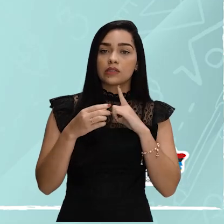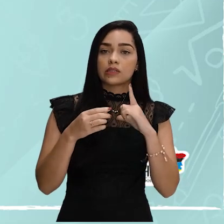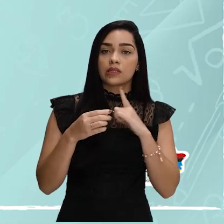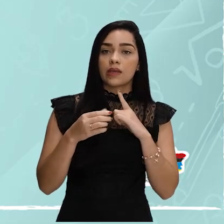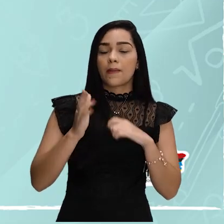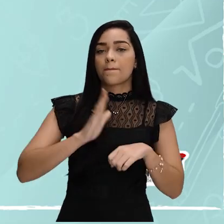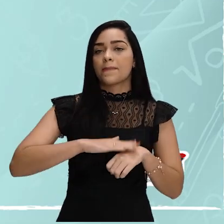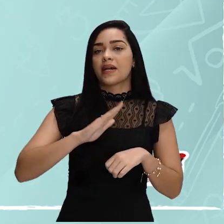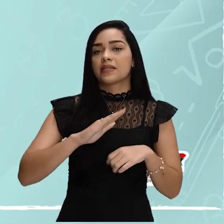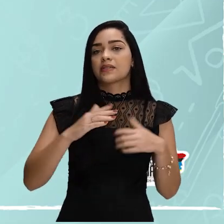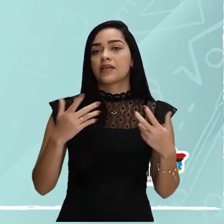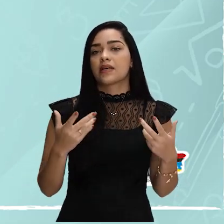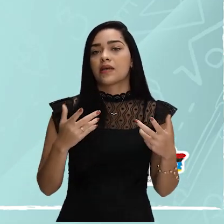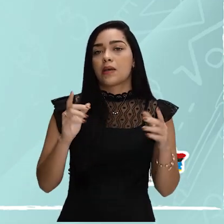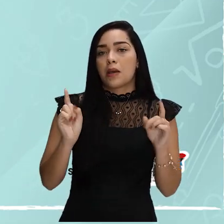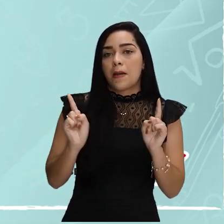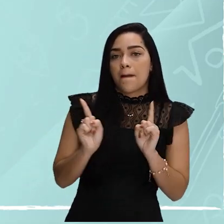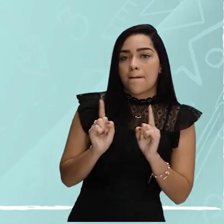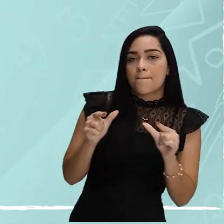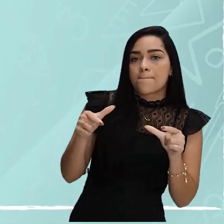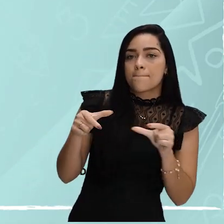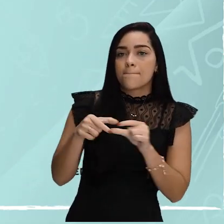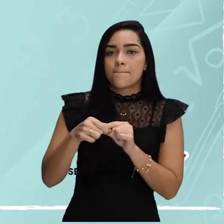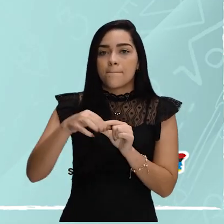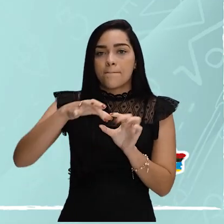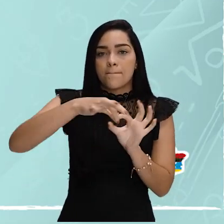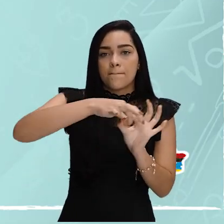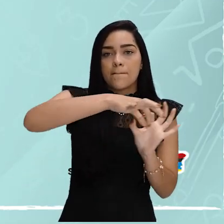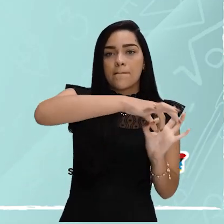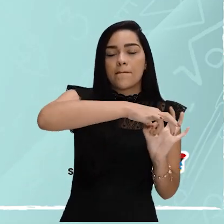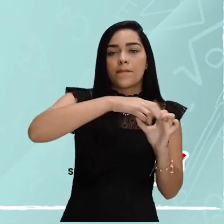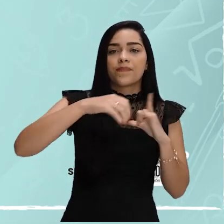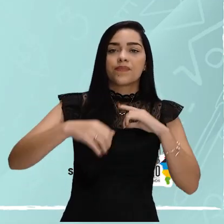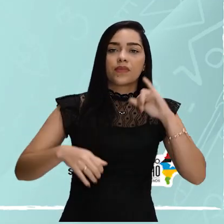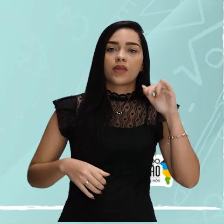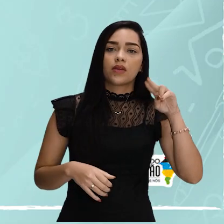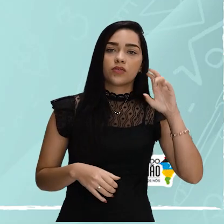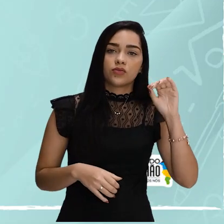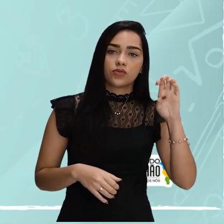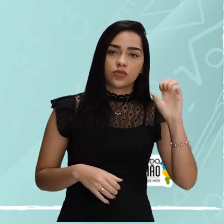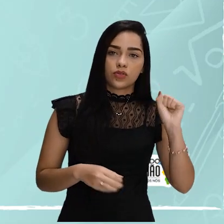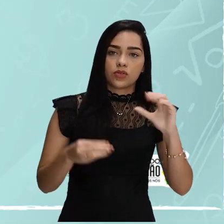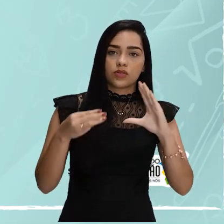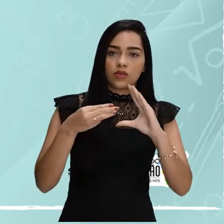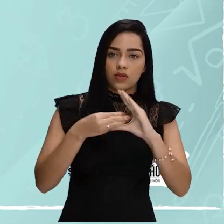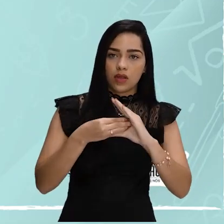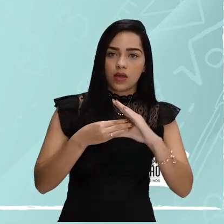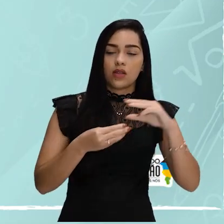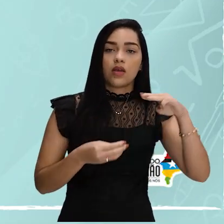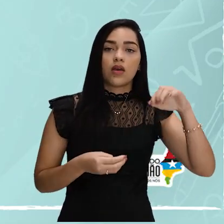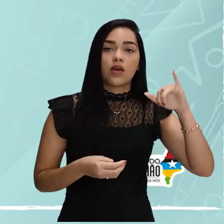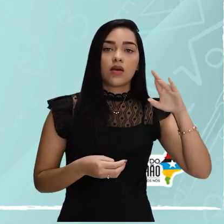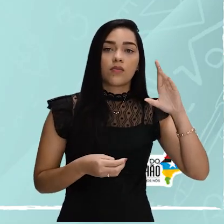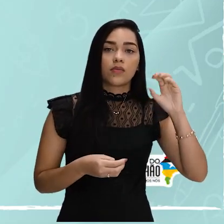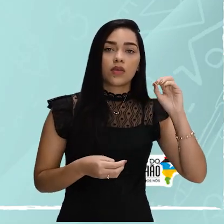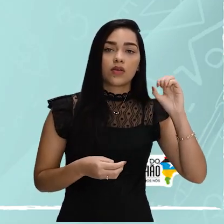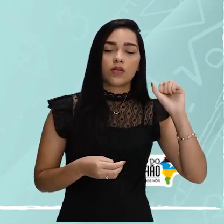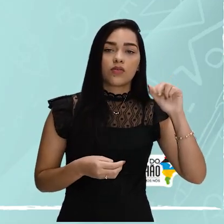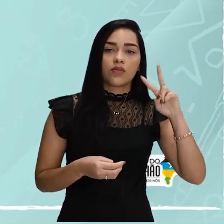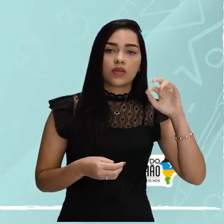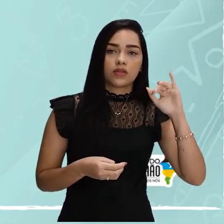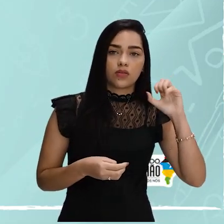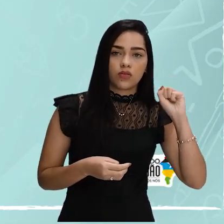ter mais proximidades entre elas. Nós temos as junções celulares, as microvilosidades,